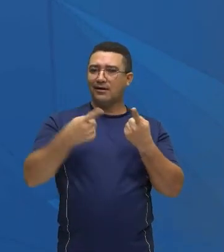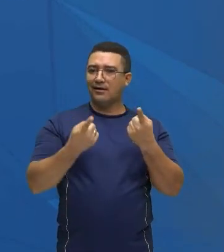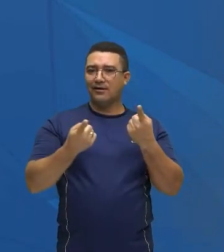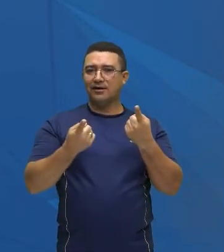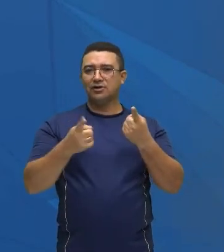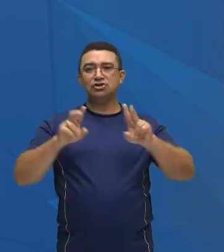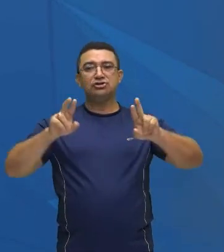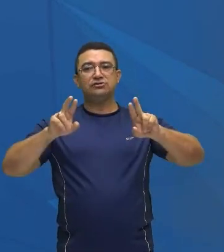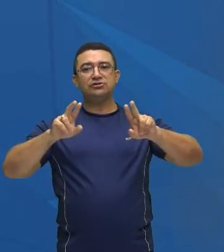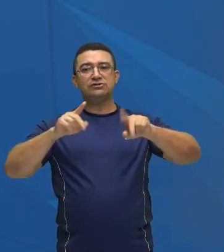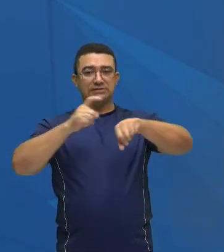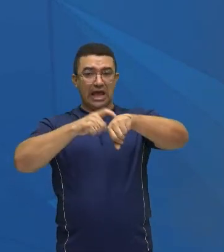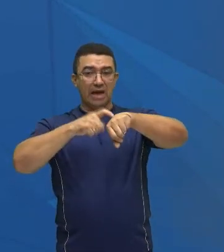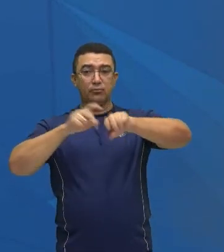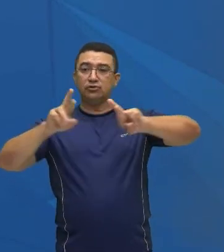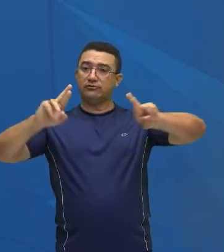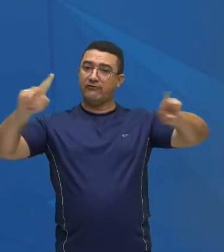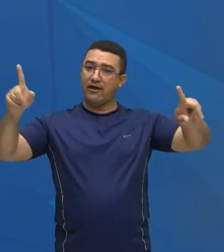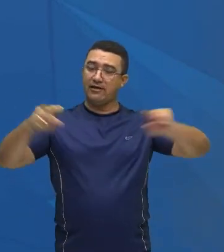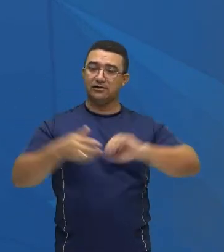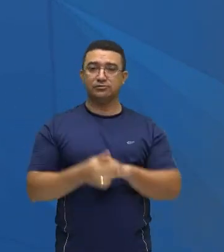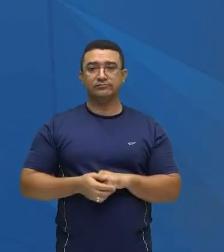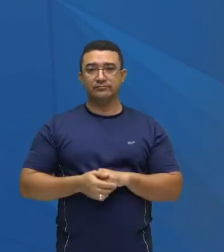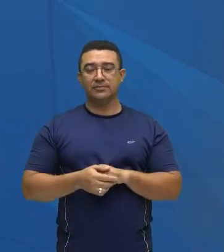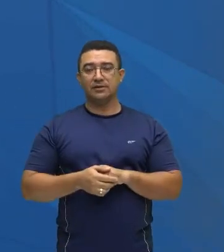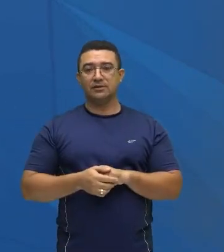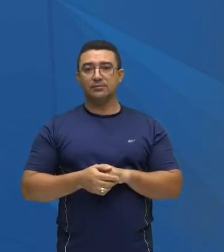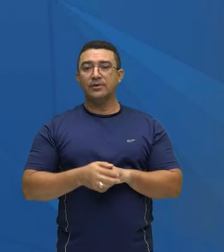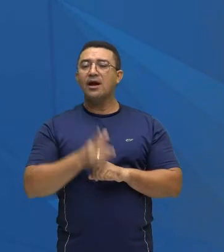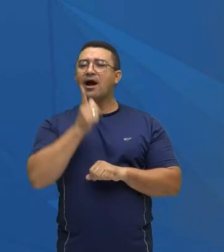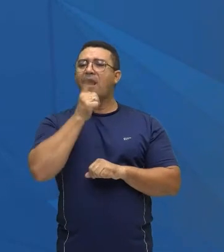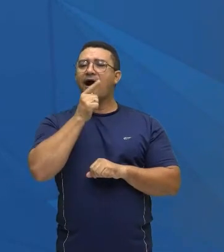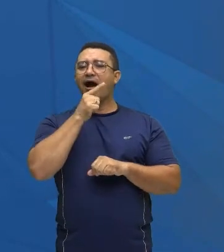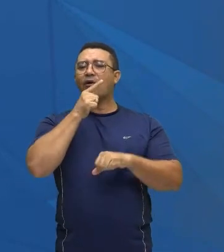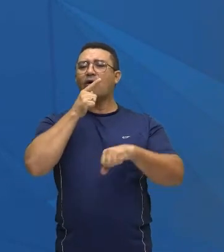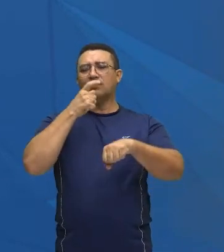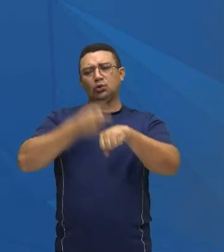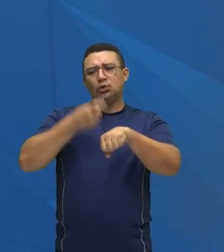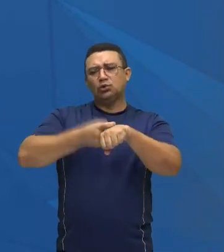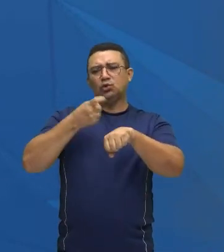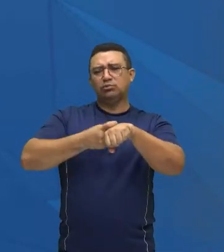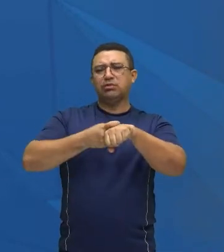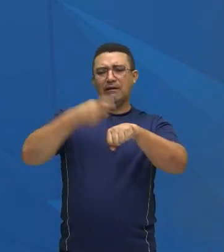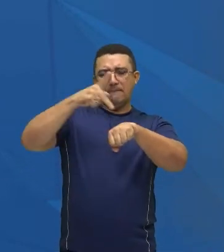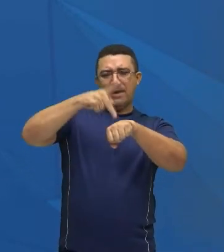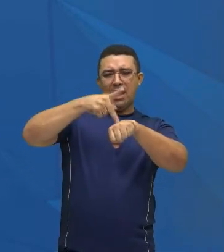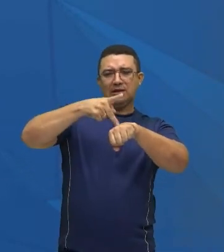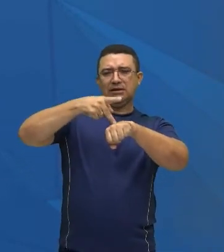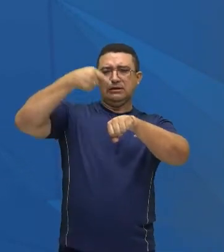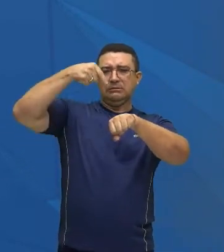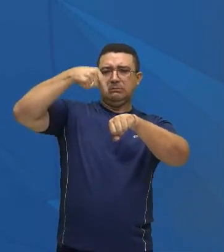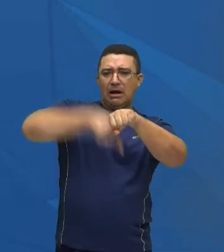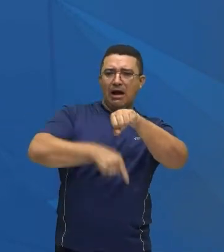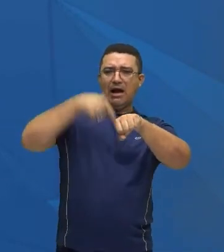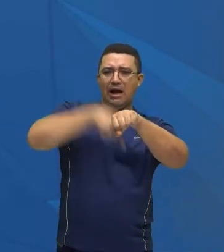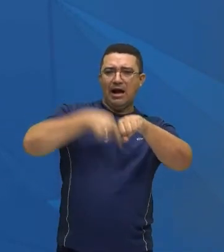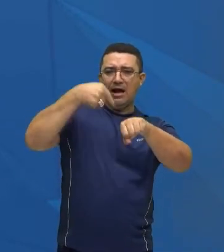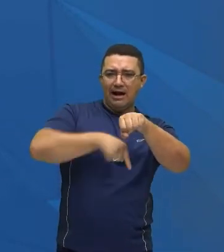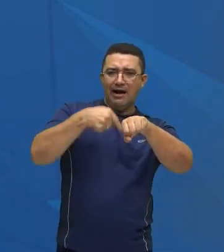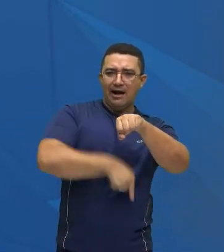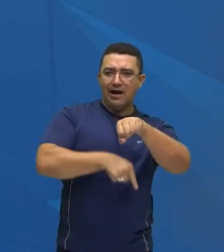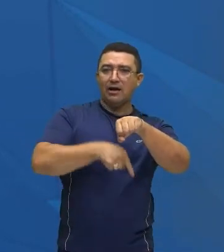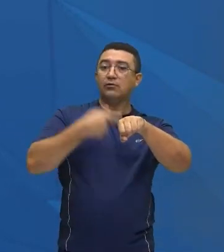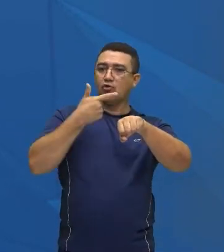atemporais, como, por exemplo, água, malho, padradura, tanto bate até que fura. Não aconteceu isso só em um determinado contexto